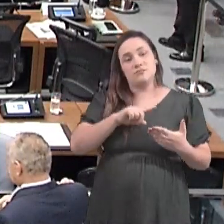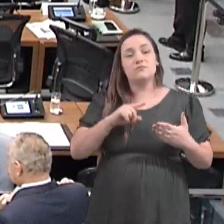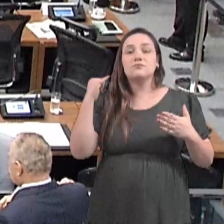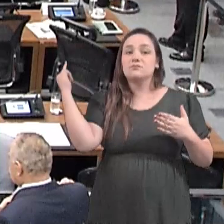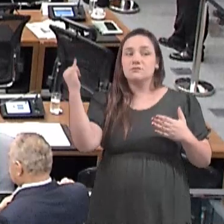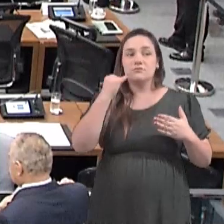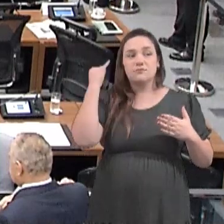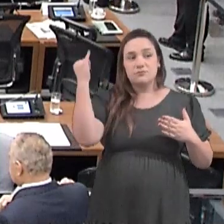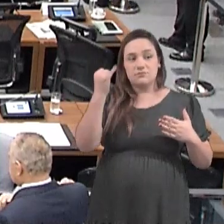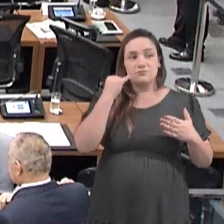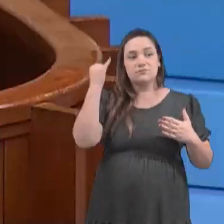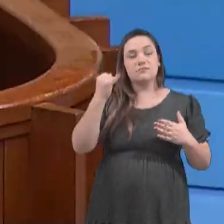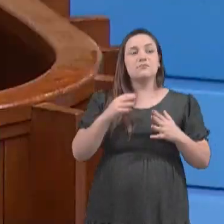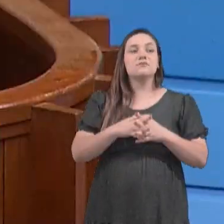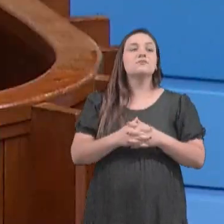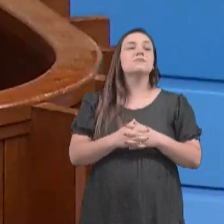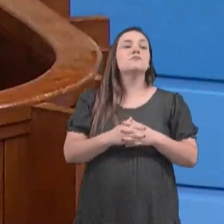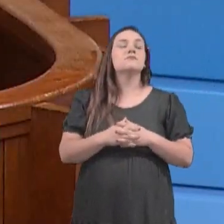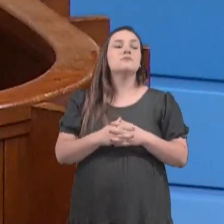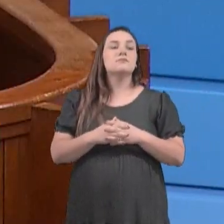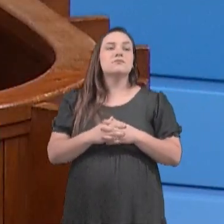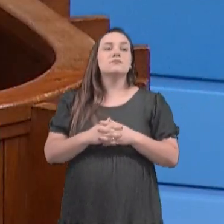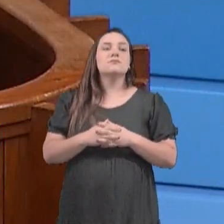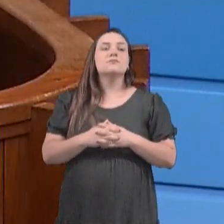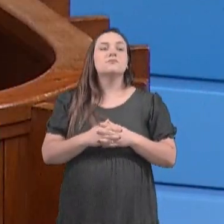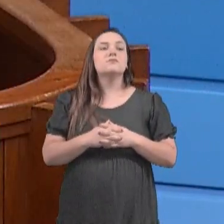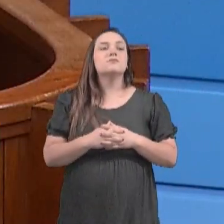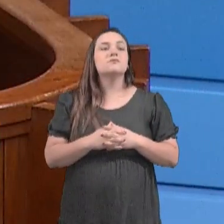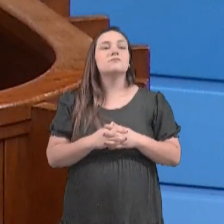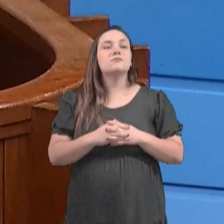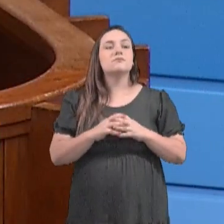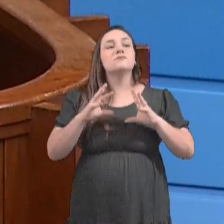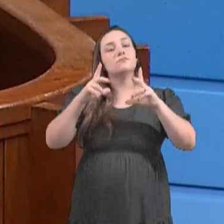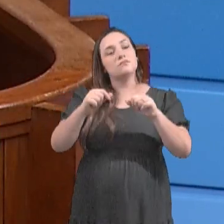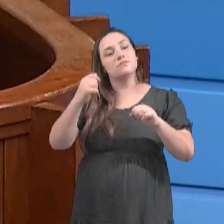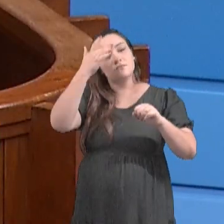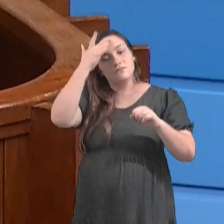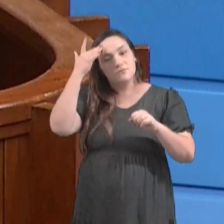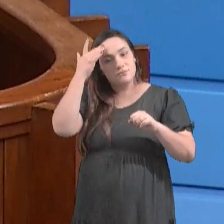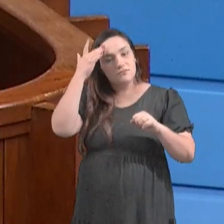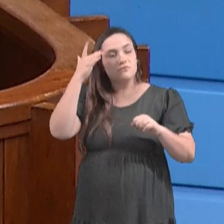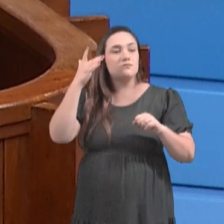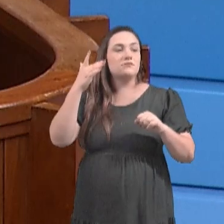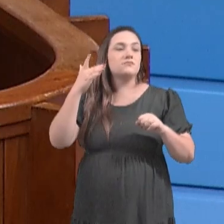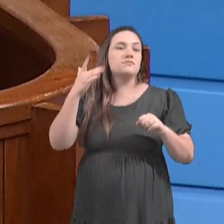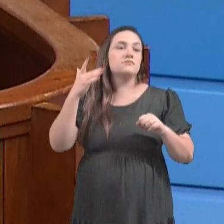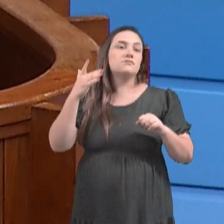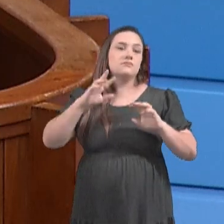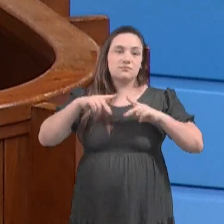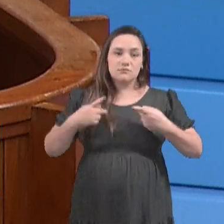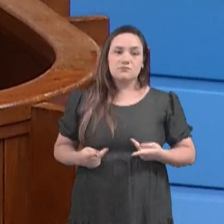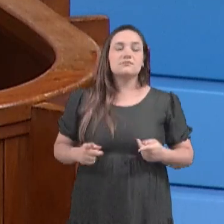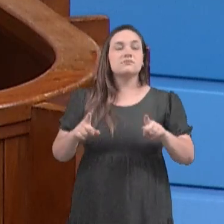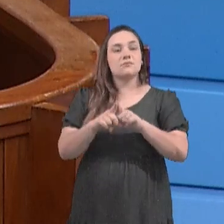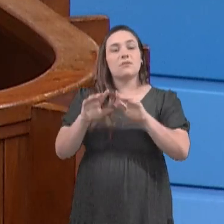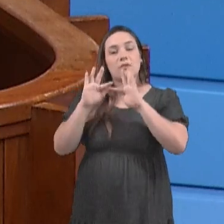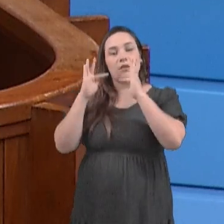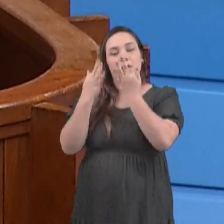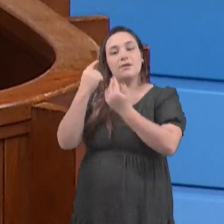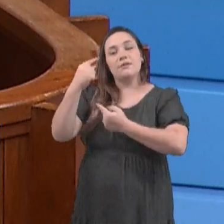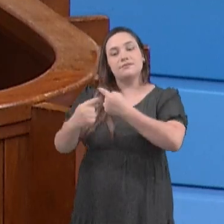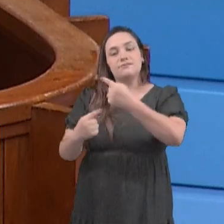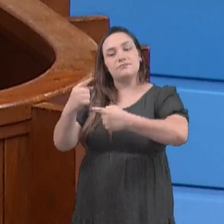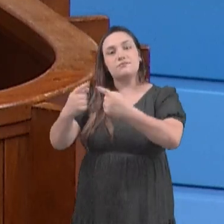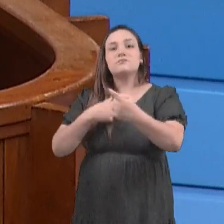muito importante para todos nós, seres humanos, e para as futuras gerações. Falava para o deputado Renato